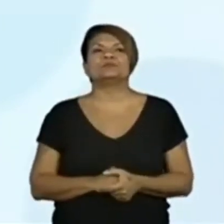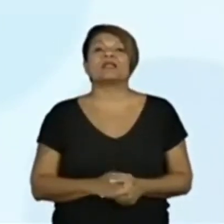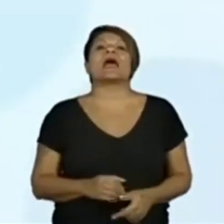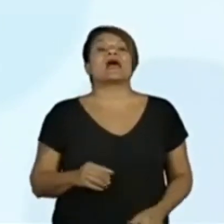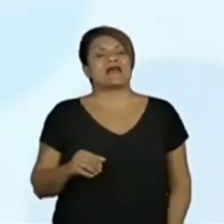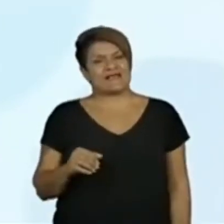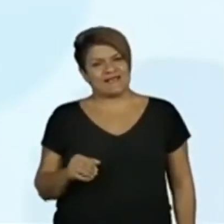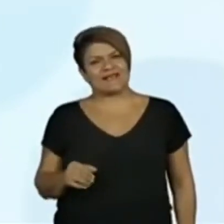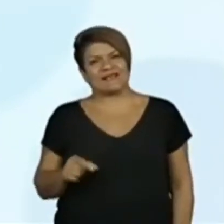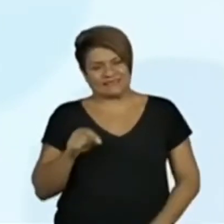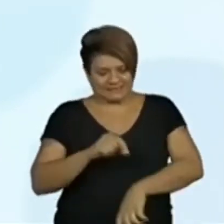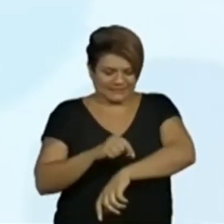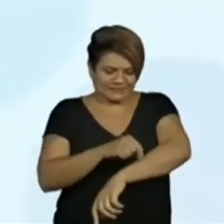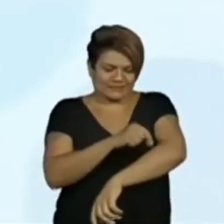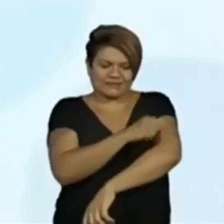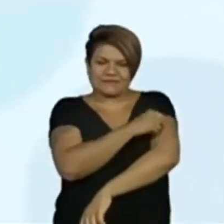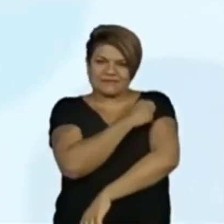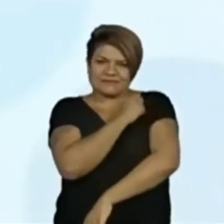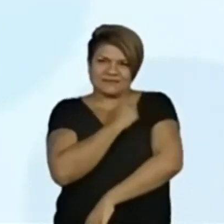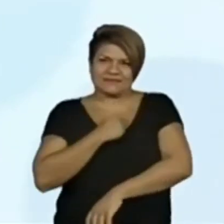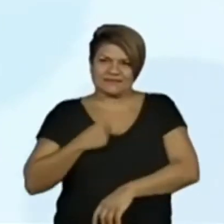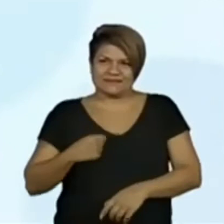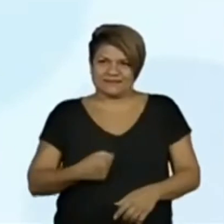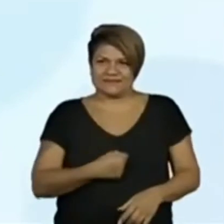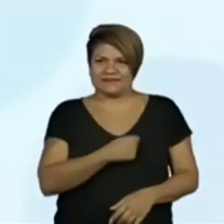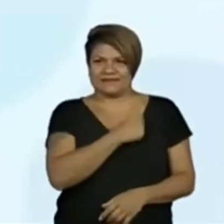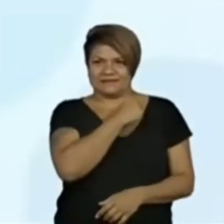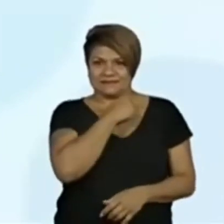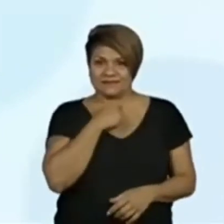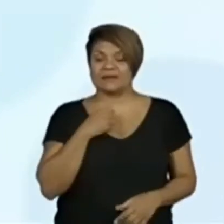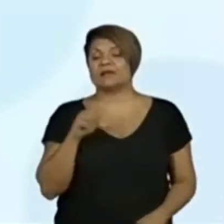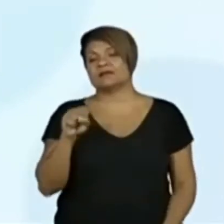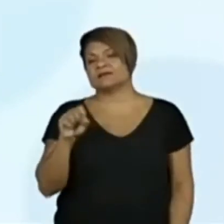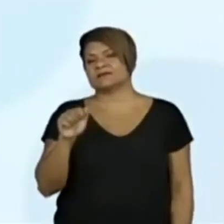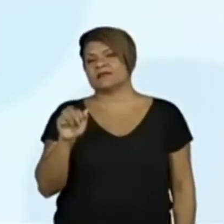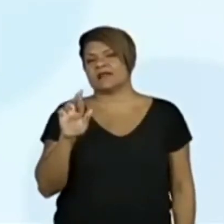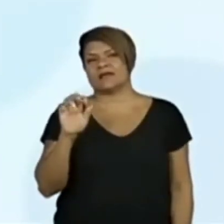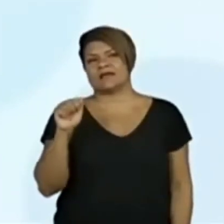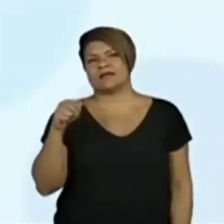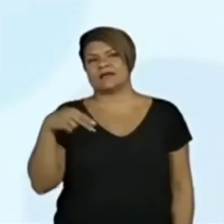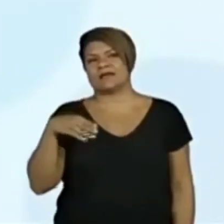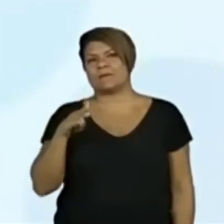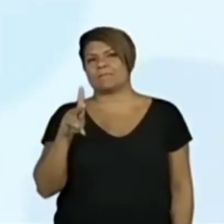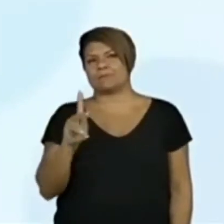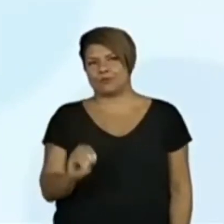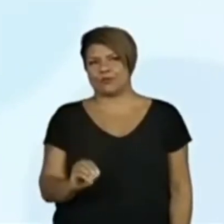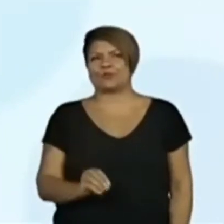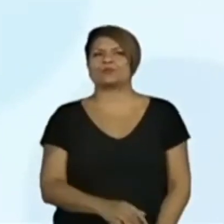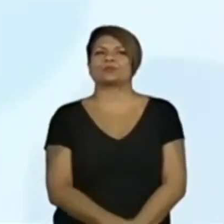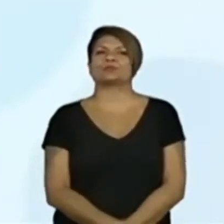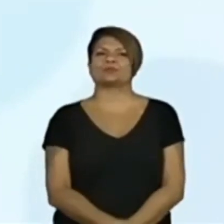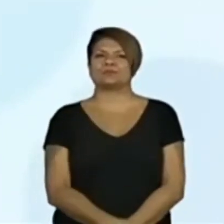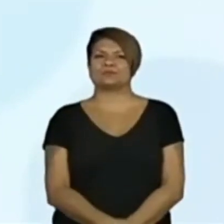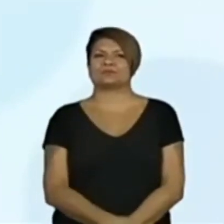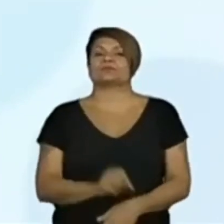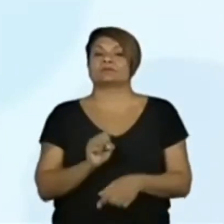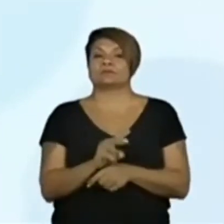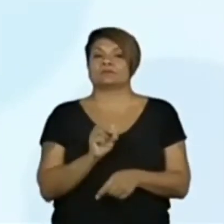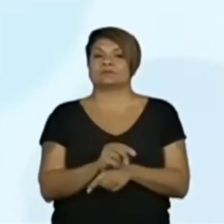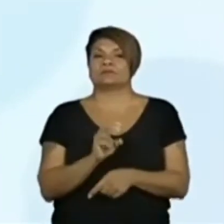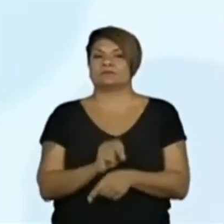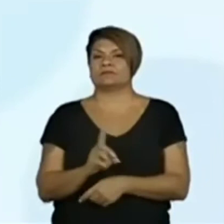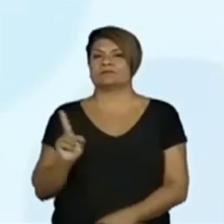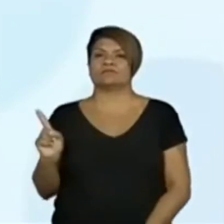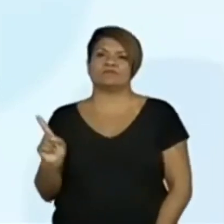o sarampo, causada por um vírus. Vamos ver aí? Temos imagens